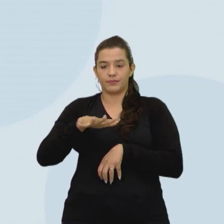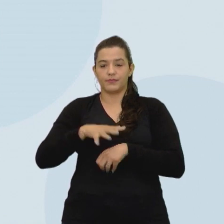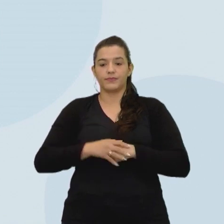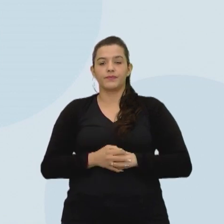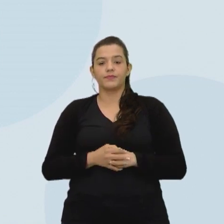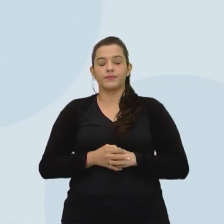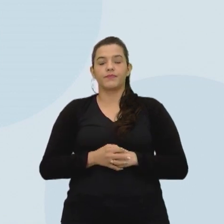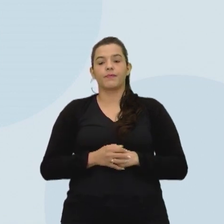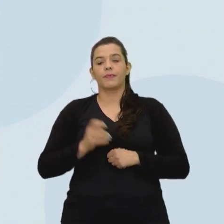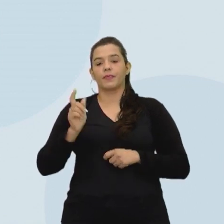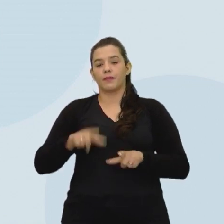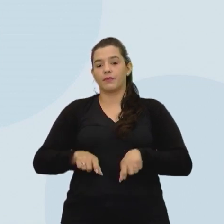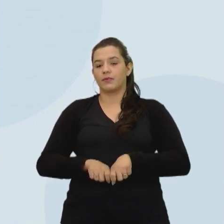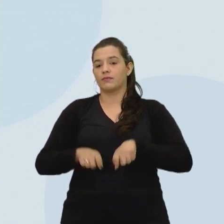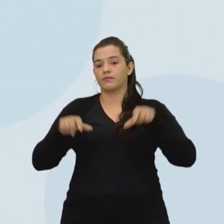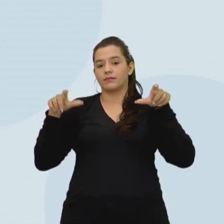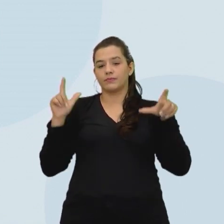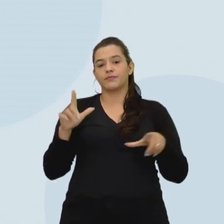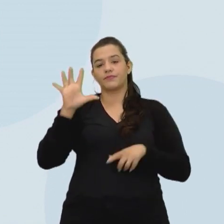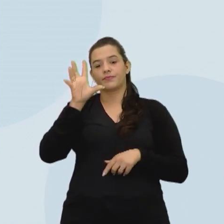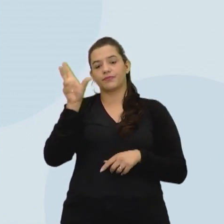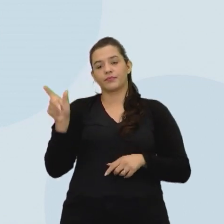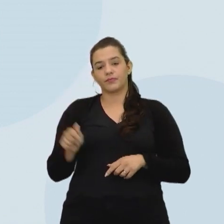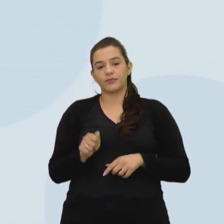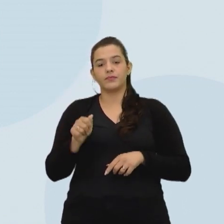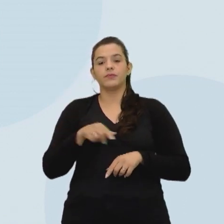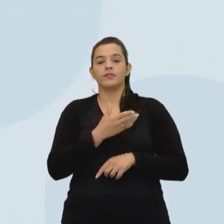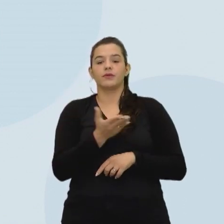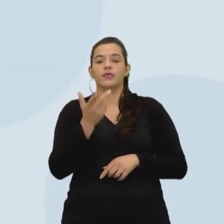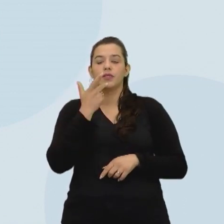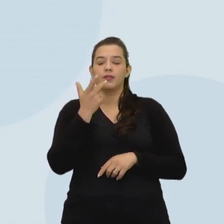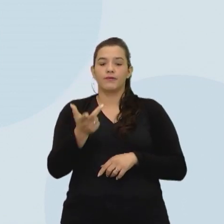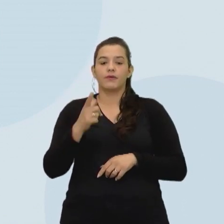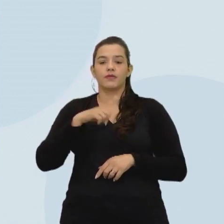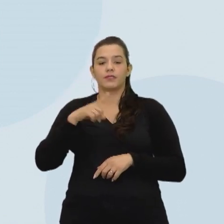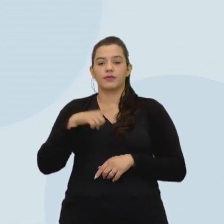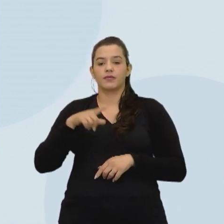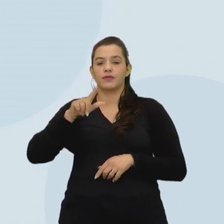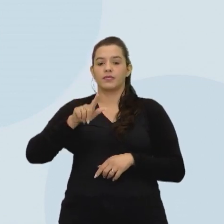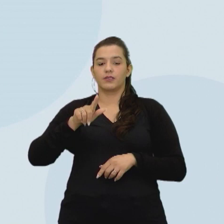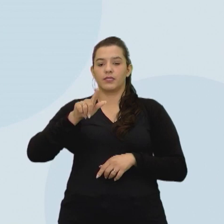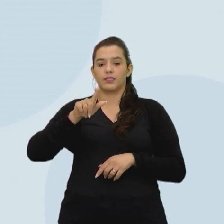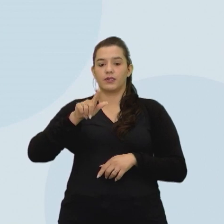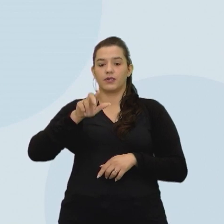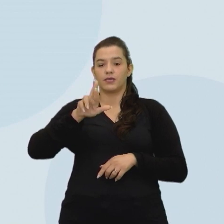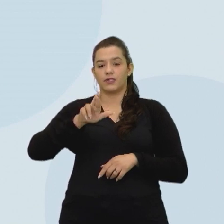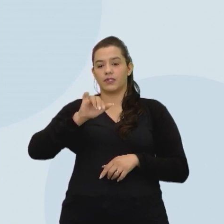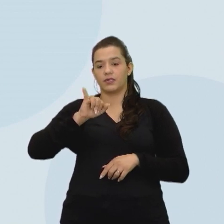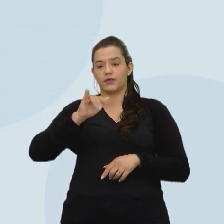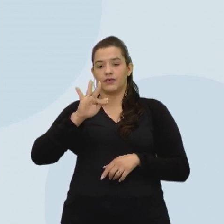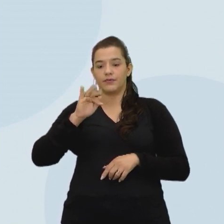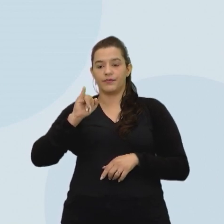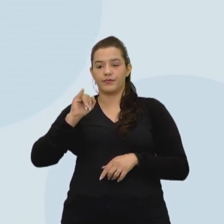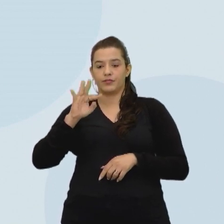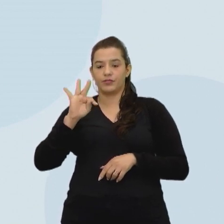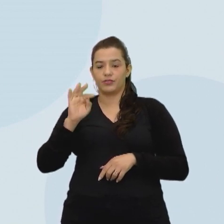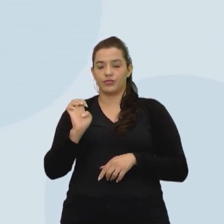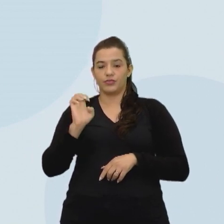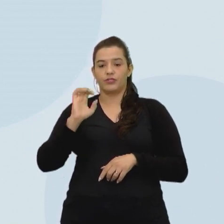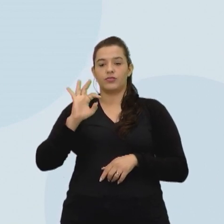certo? E dá um destaque aqui no continente africano para o que eles chamam de Rift Valley, né, que dizem aí que,